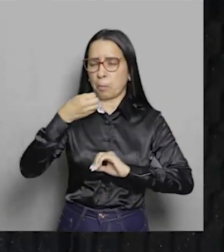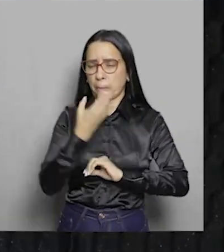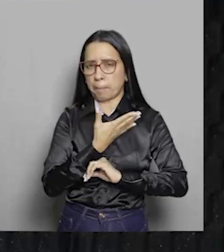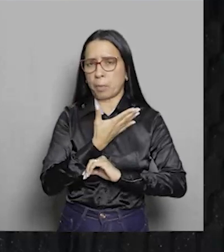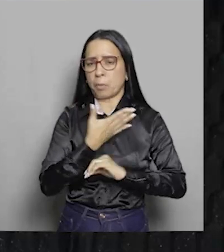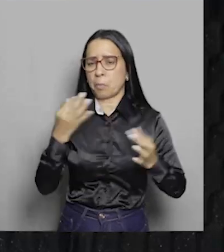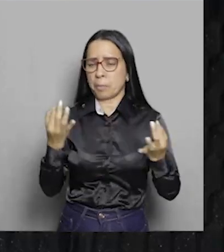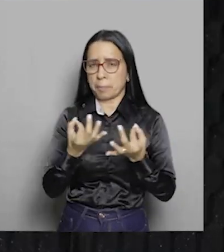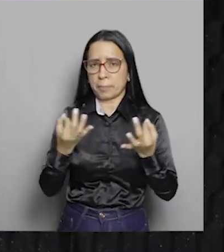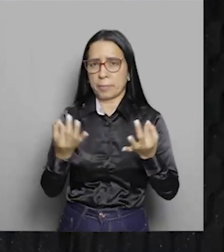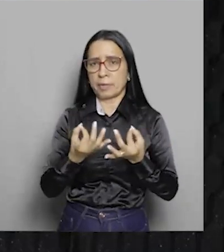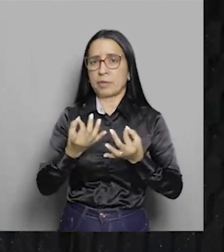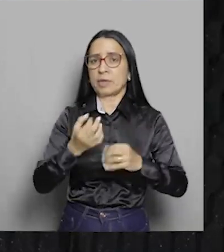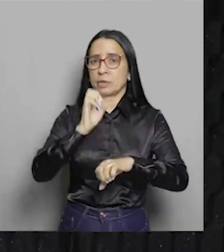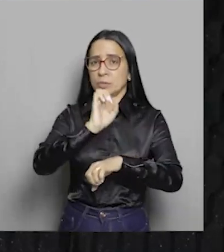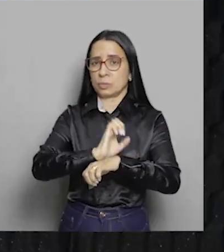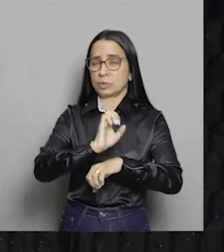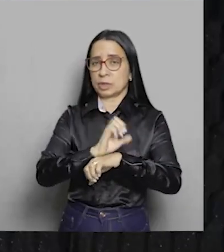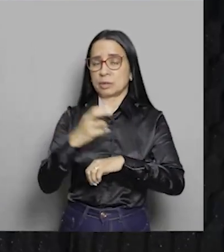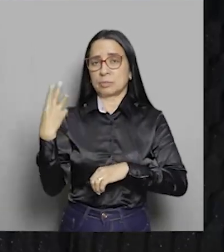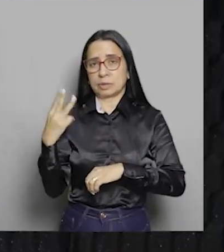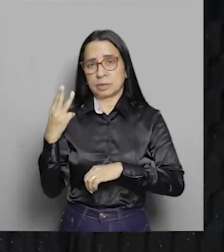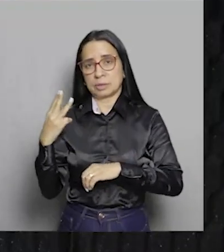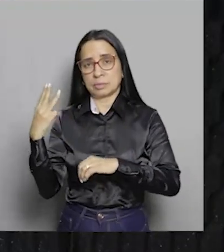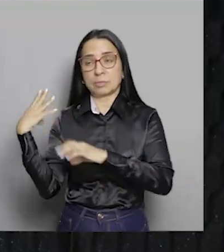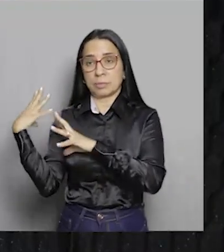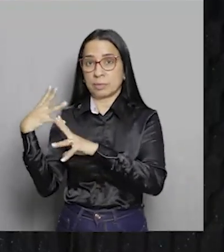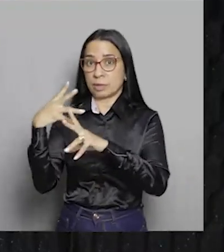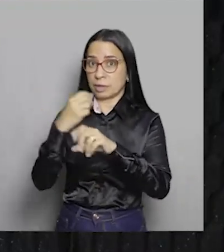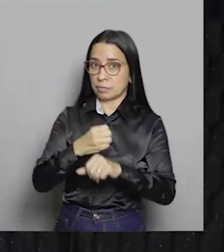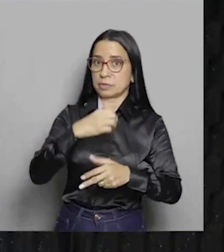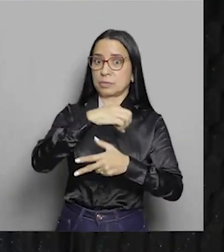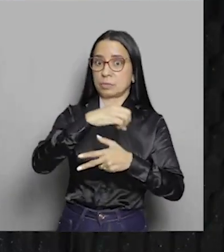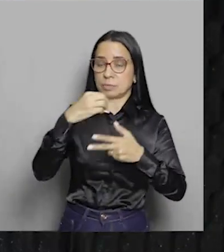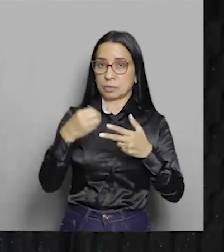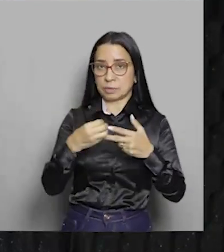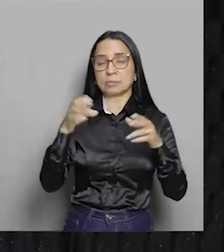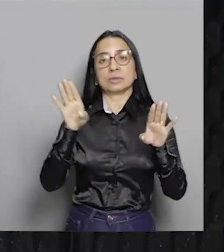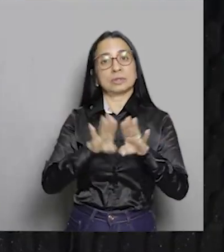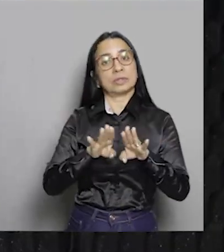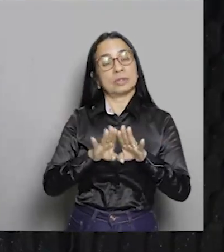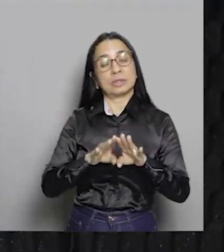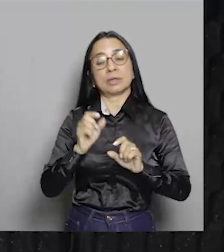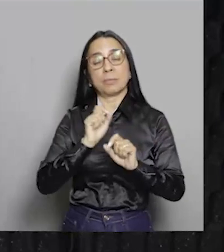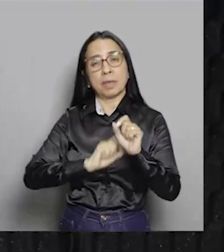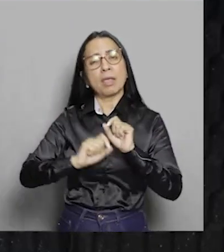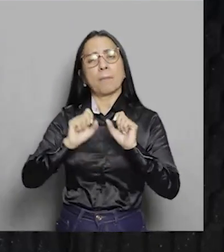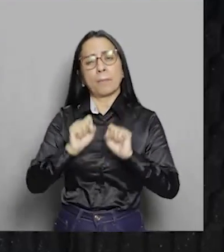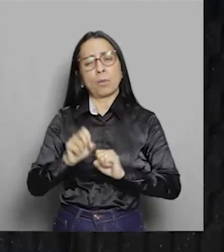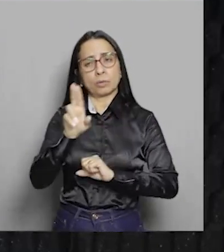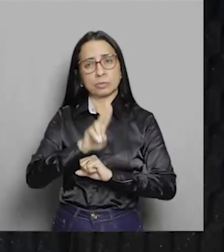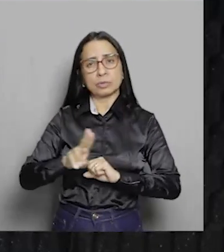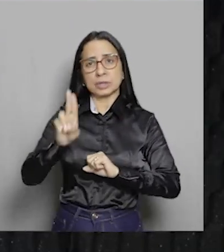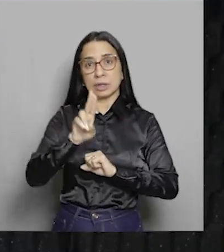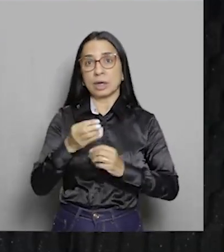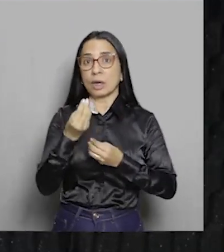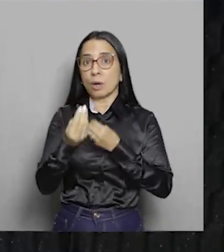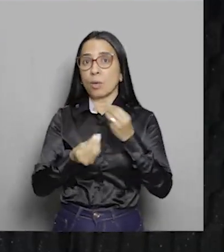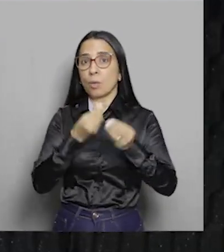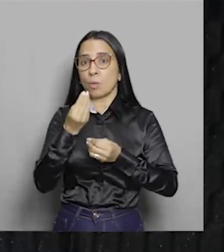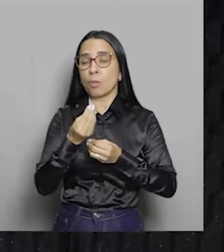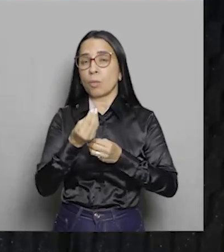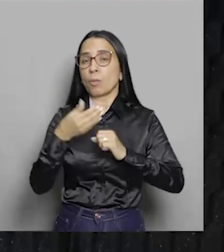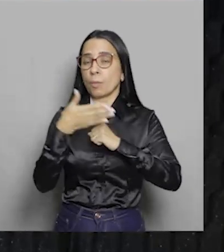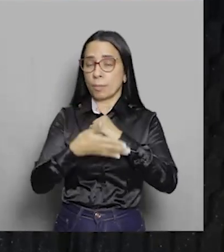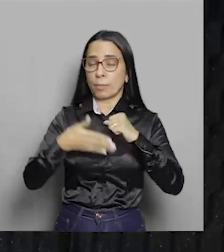Estado, que é uma revisão para o Enem, mas que também serve de repertório para vocês que estão aí